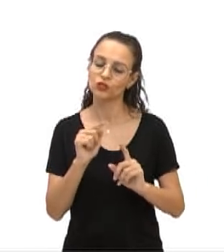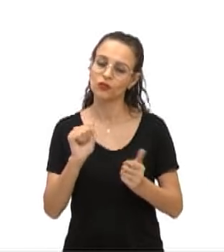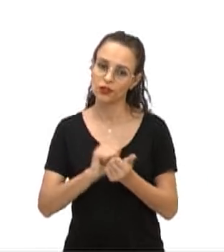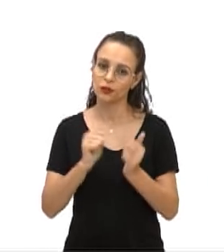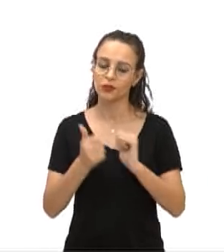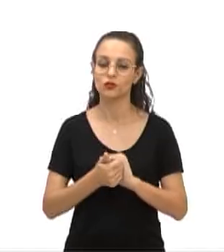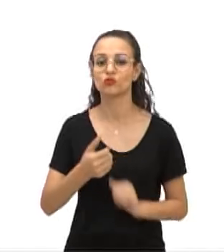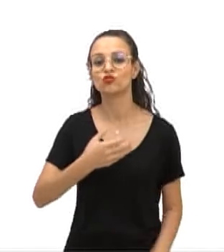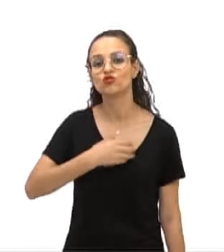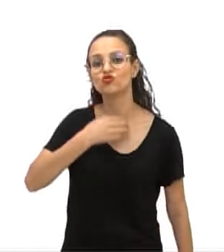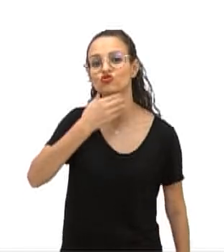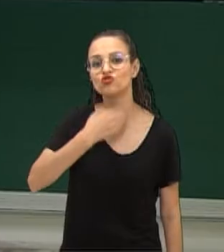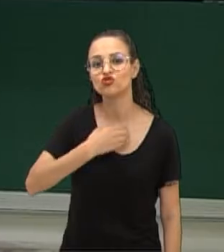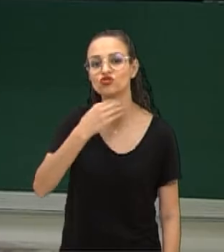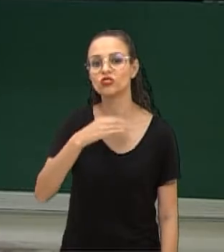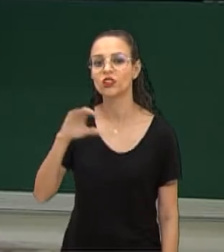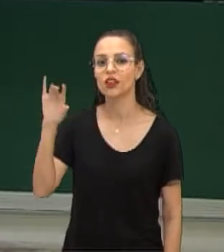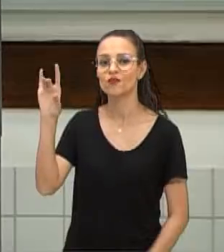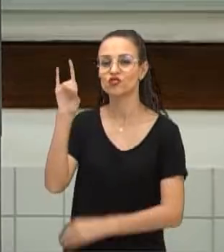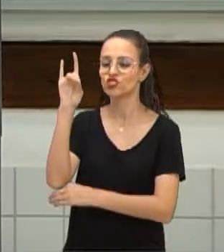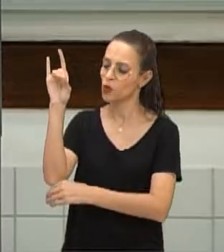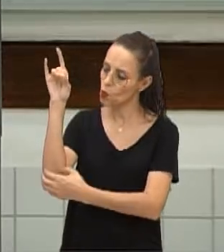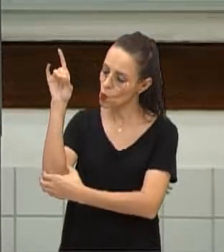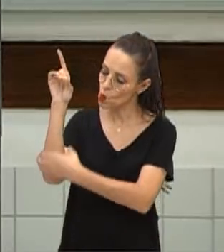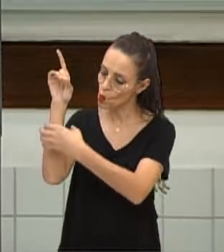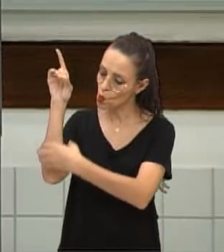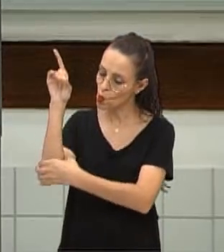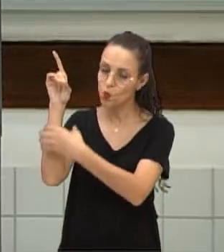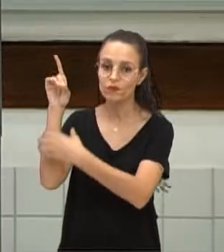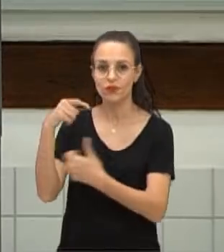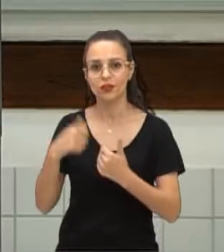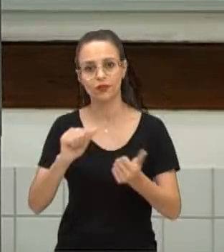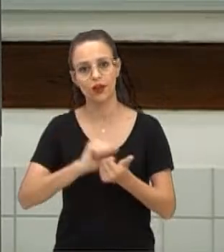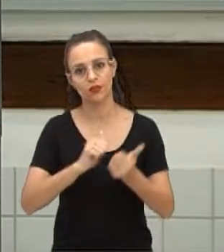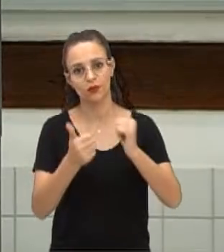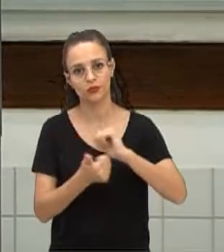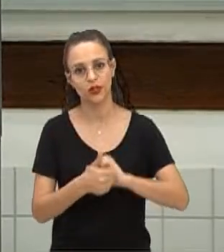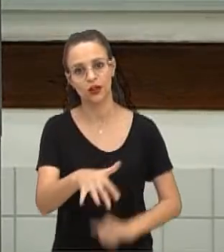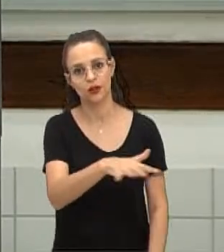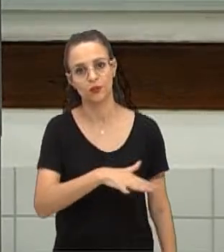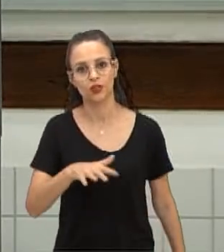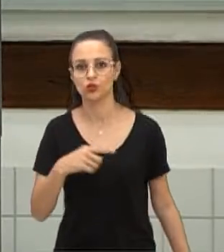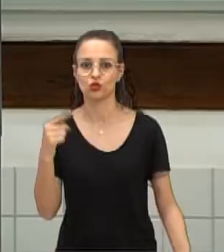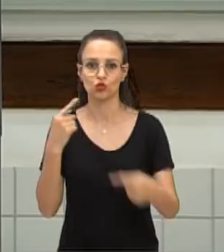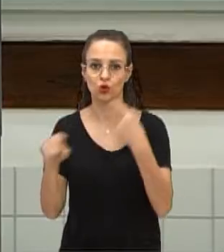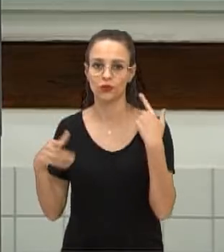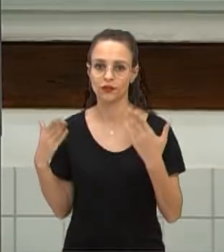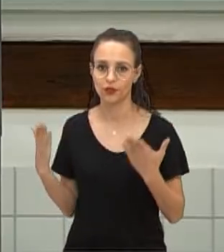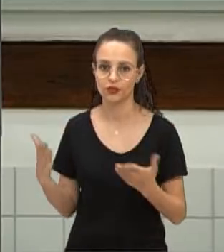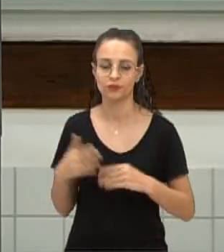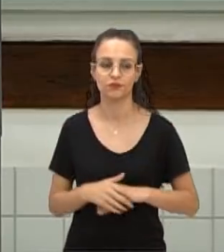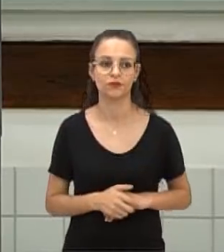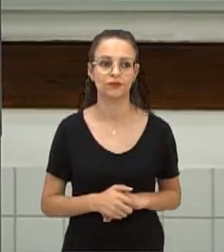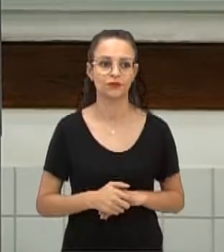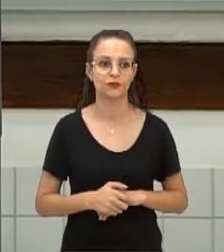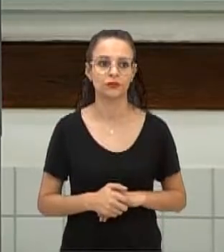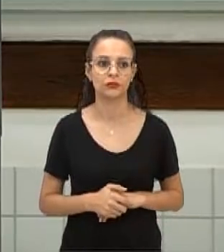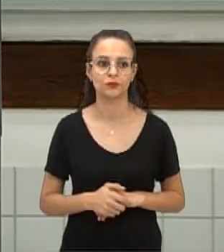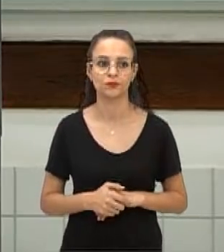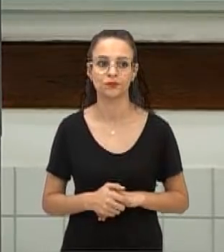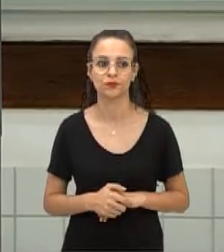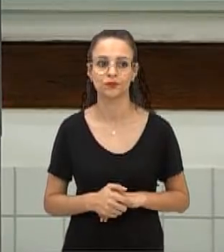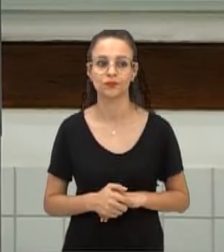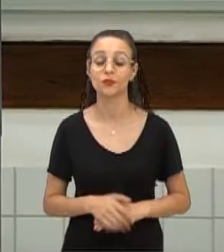tínhamos girafas de pescoço curto que tiveram que se adaptar a um ambiente que já não era propício a elas. Mas eu peço